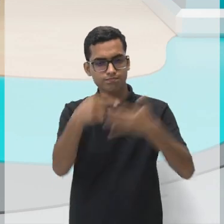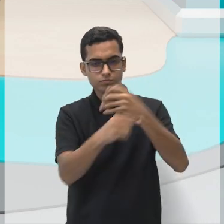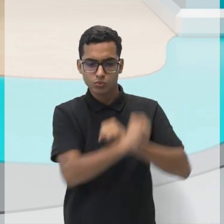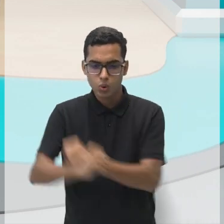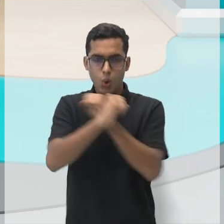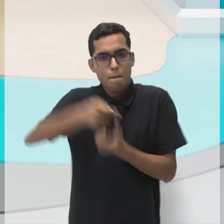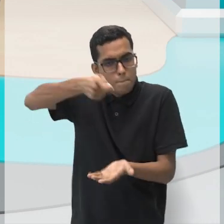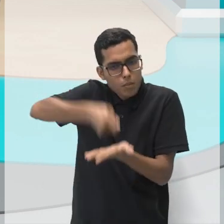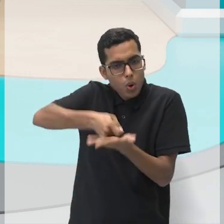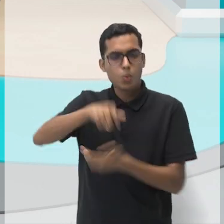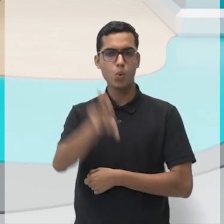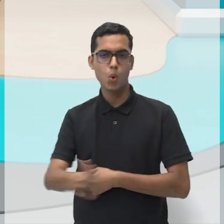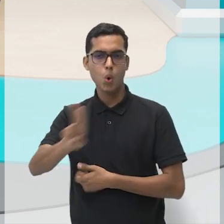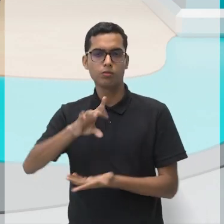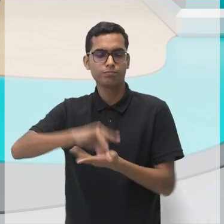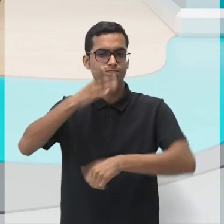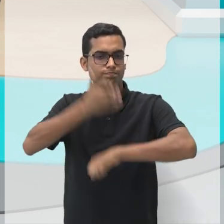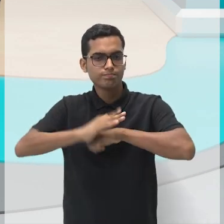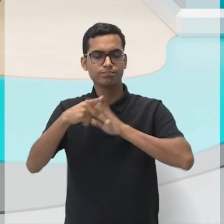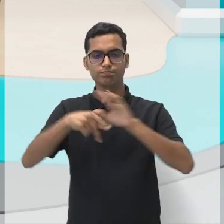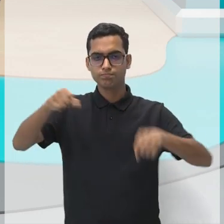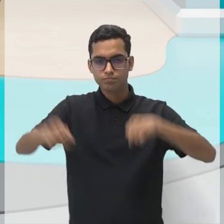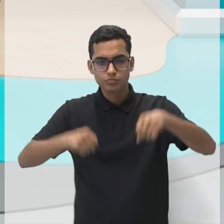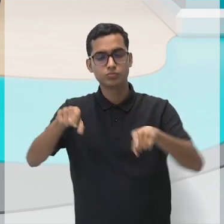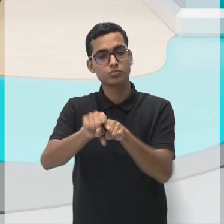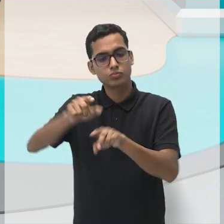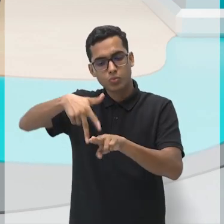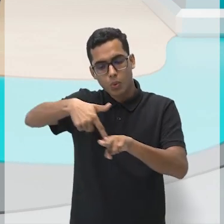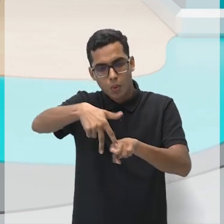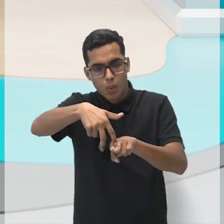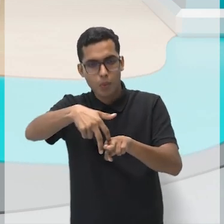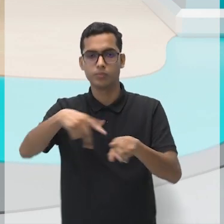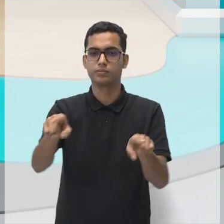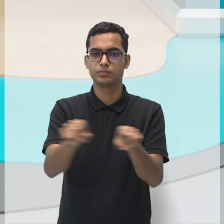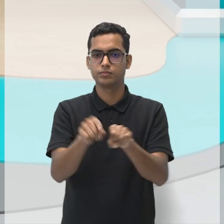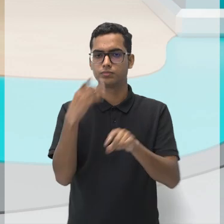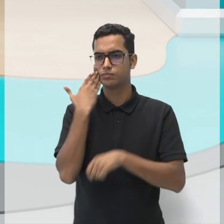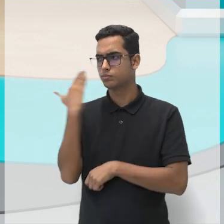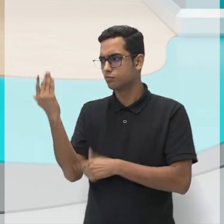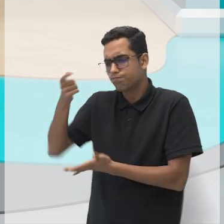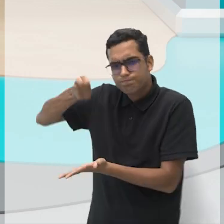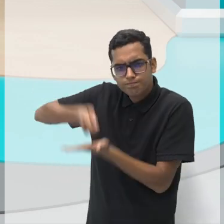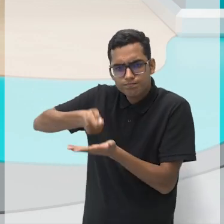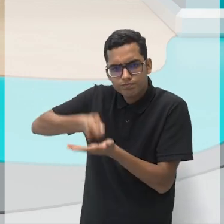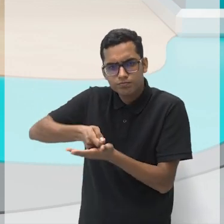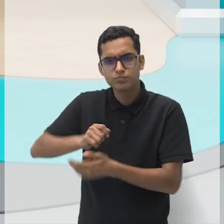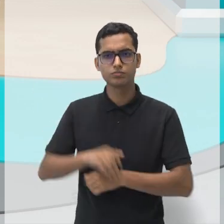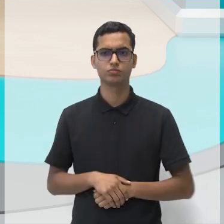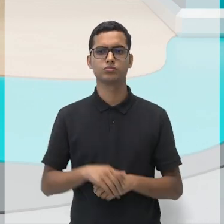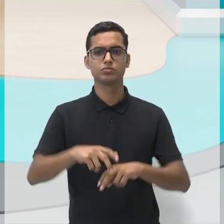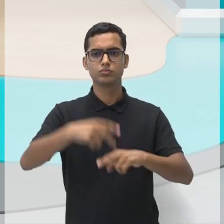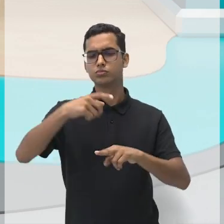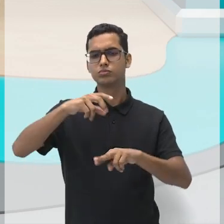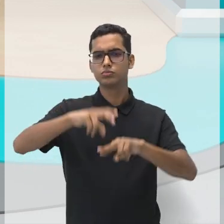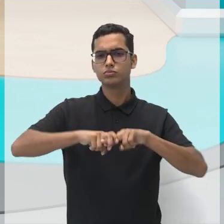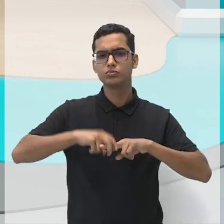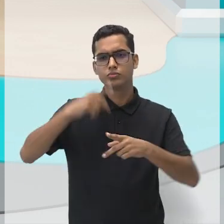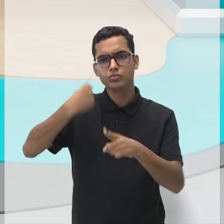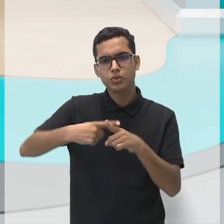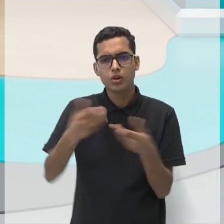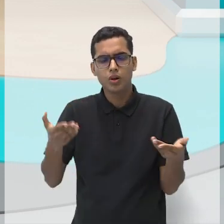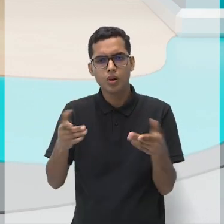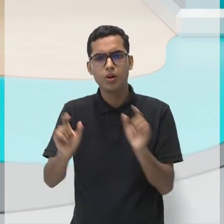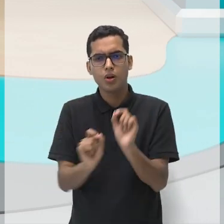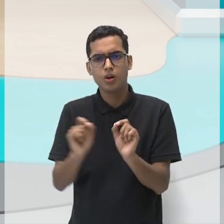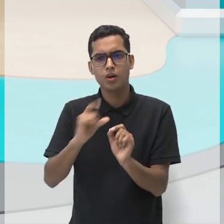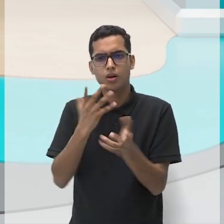são obrigatórios para a prática do skate. Professor, obrigatório? Eu vou dizer obrigatório porque caso vocês queiram